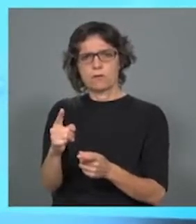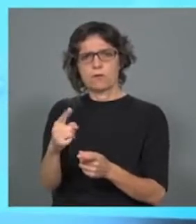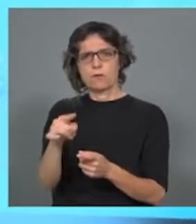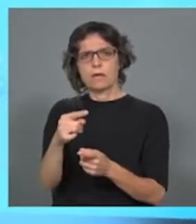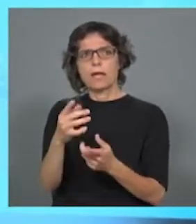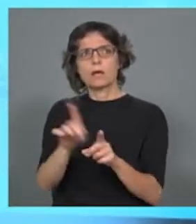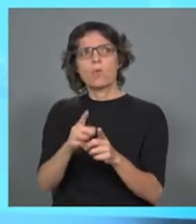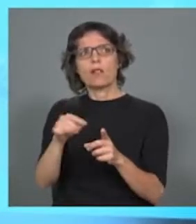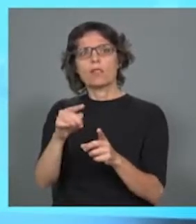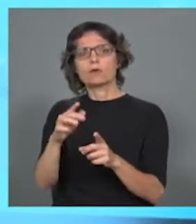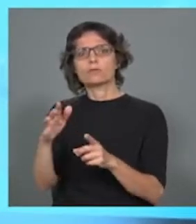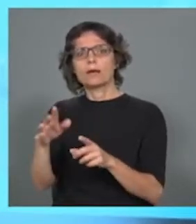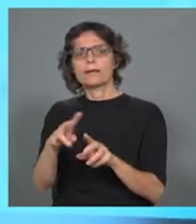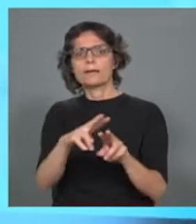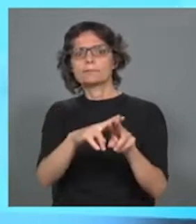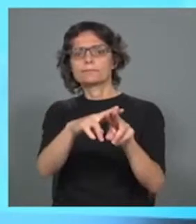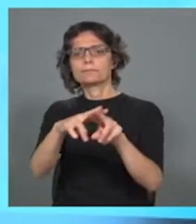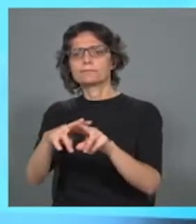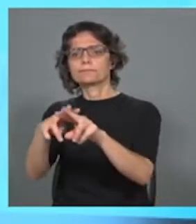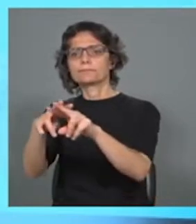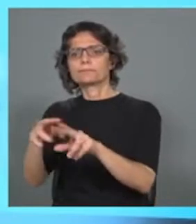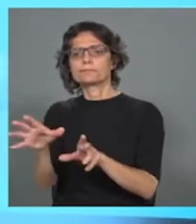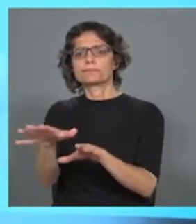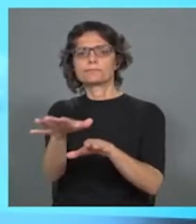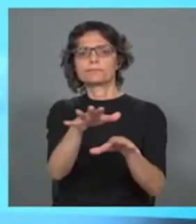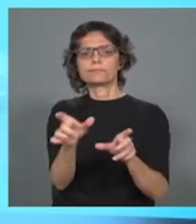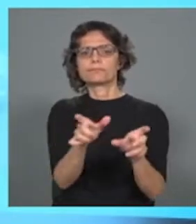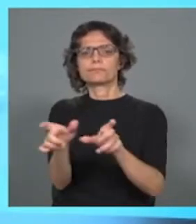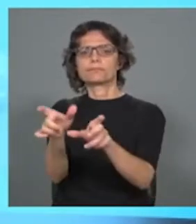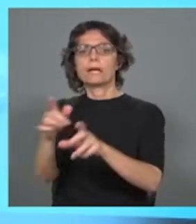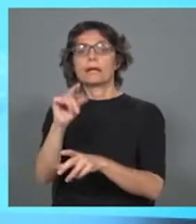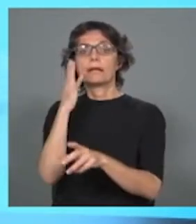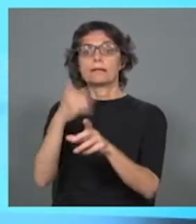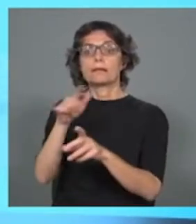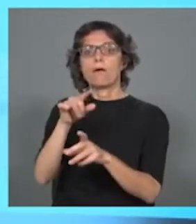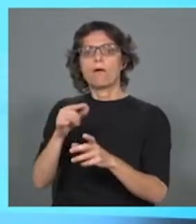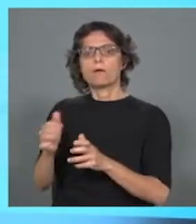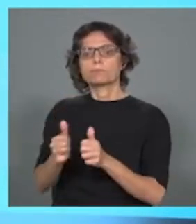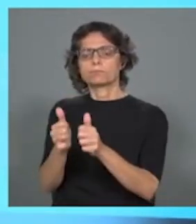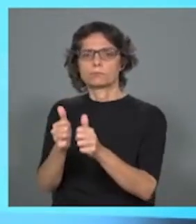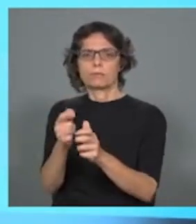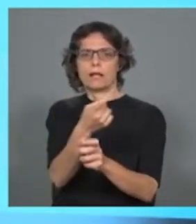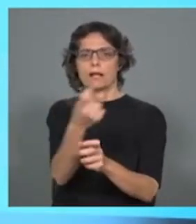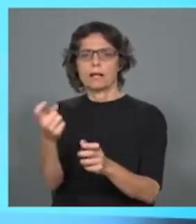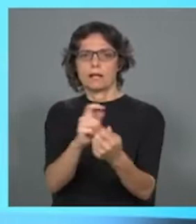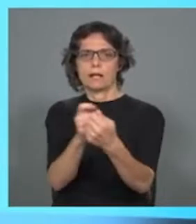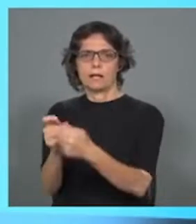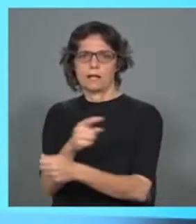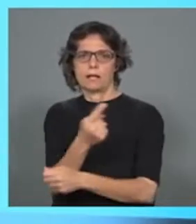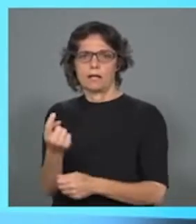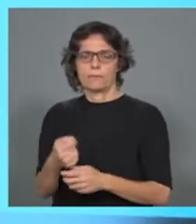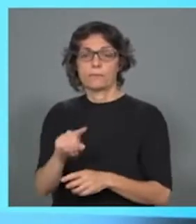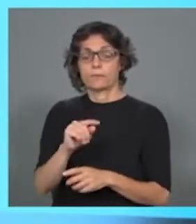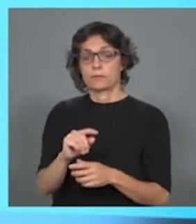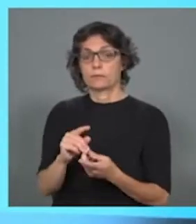radar destas situações e tentando acompanhar em cada uma a sua necessidade. E, ao contrário do que se pensa,